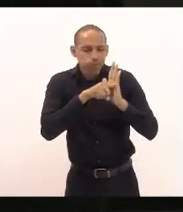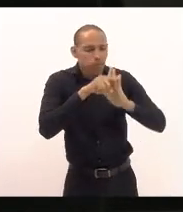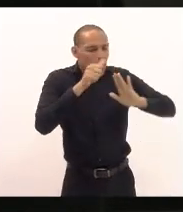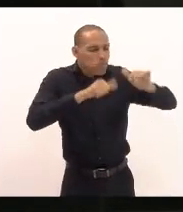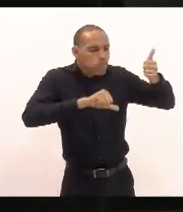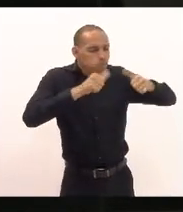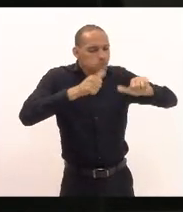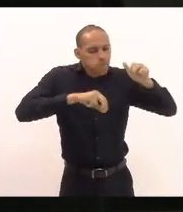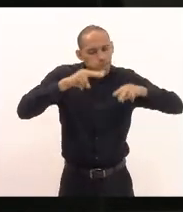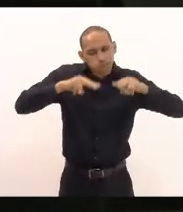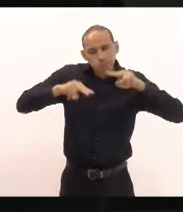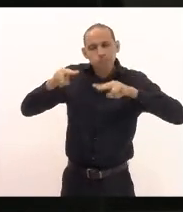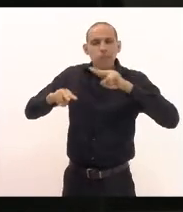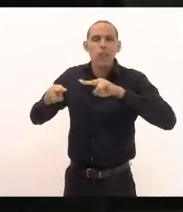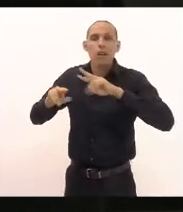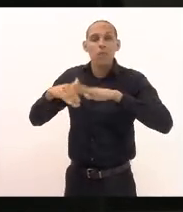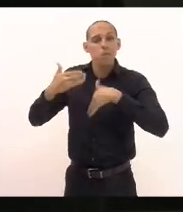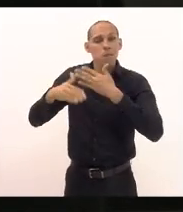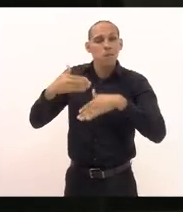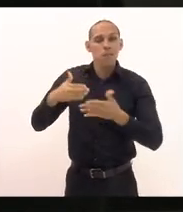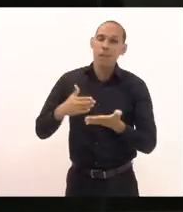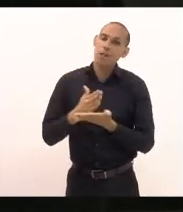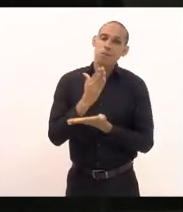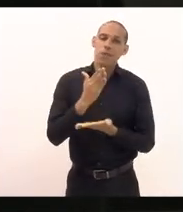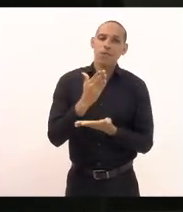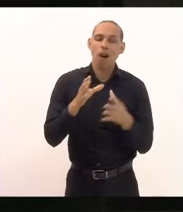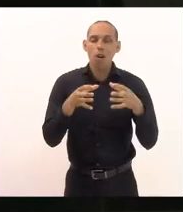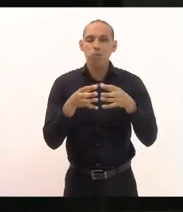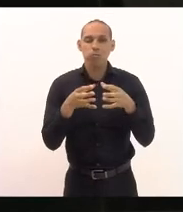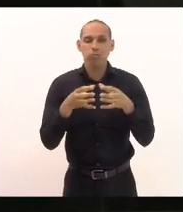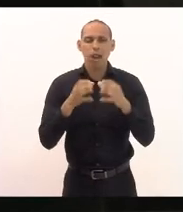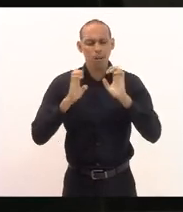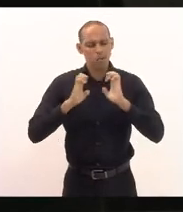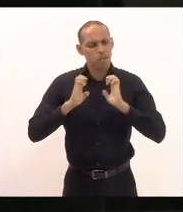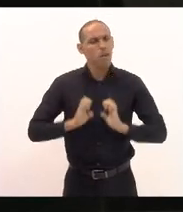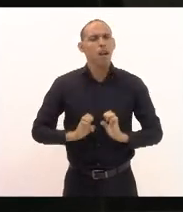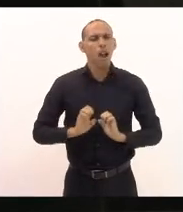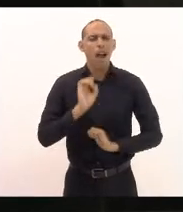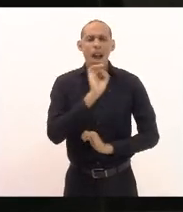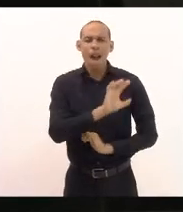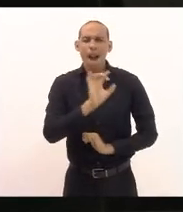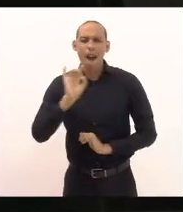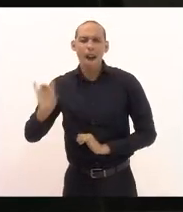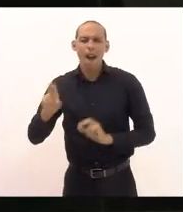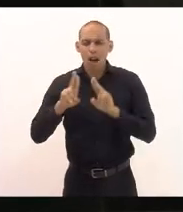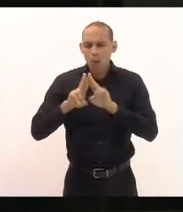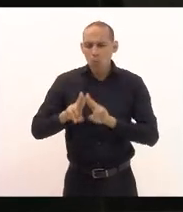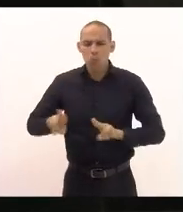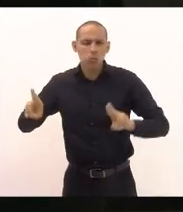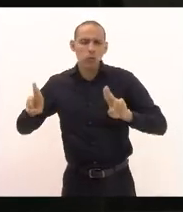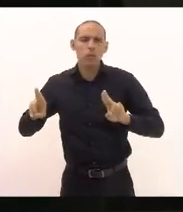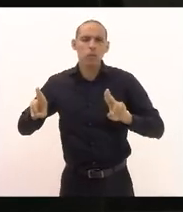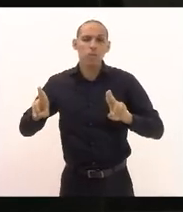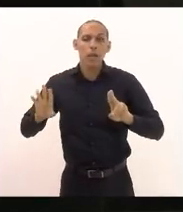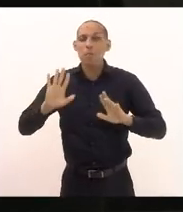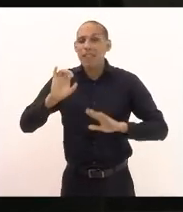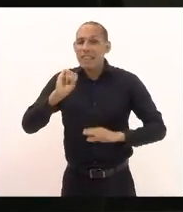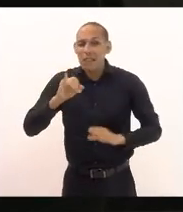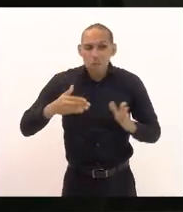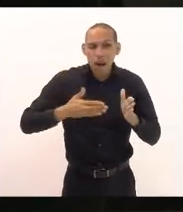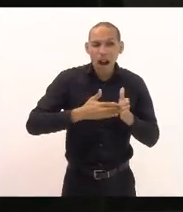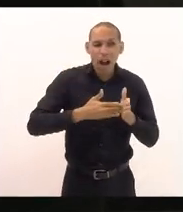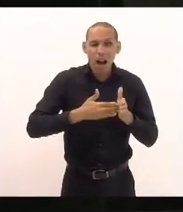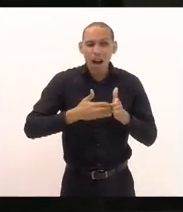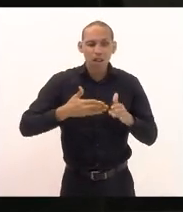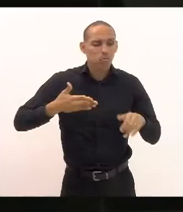avaliação e posterior aprovação por comitês de ética de cada universidade, e que a interrupção desses